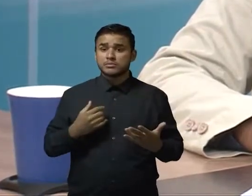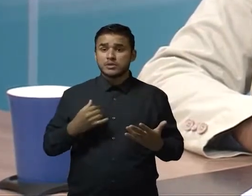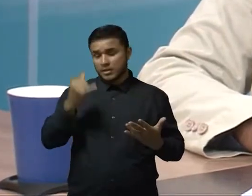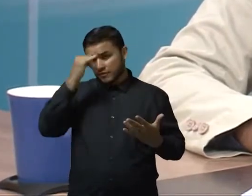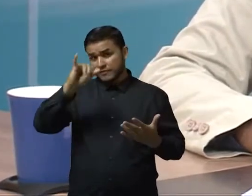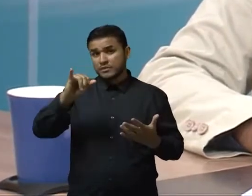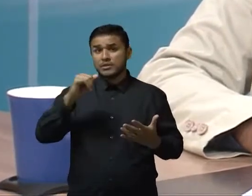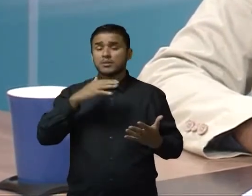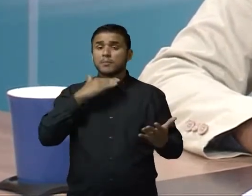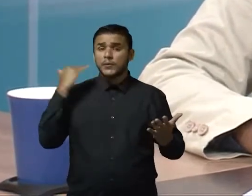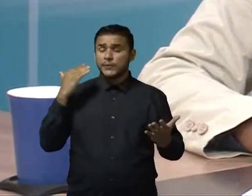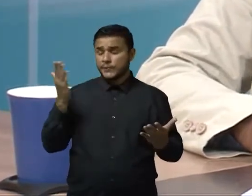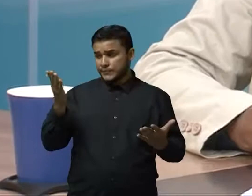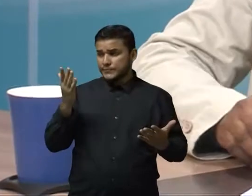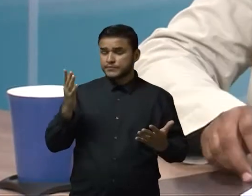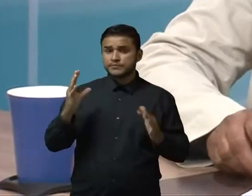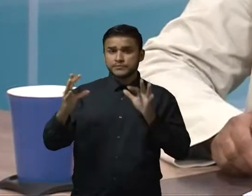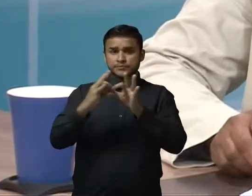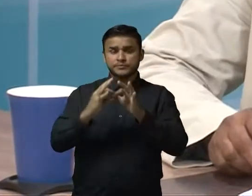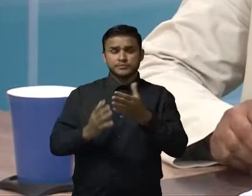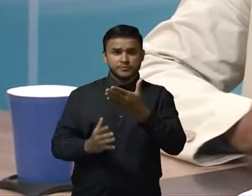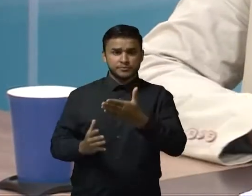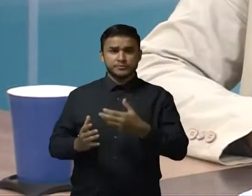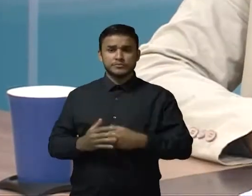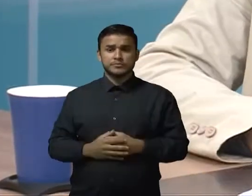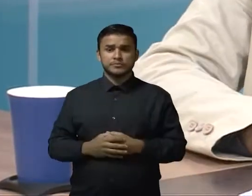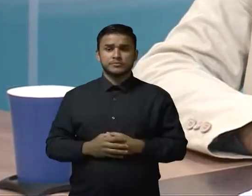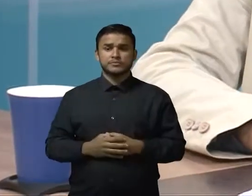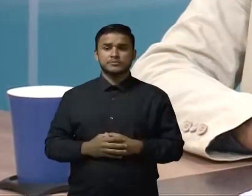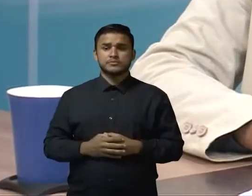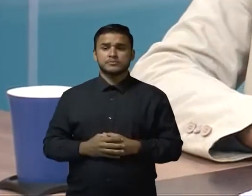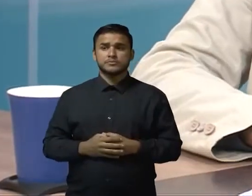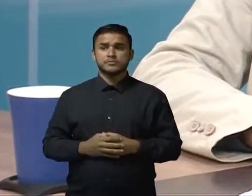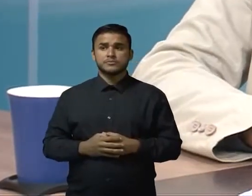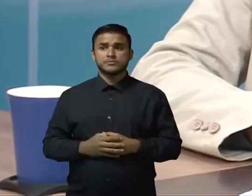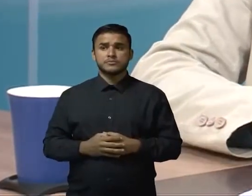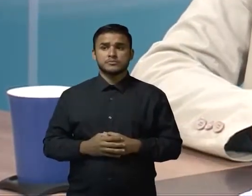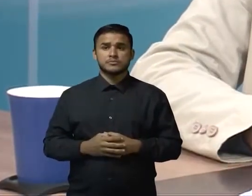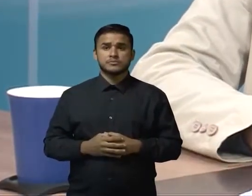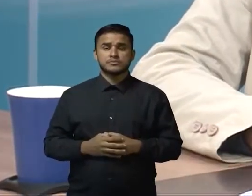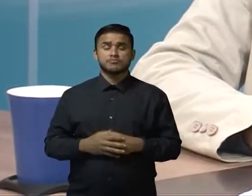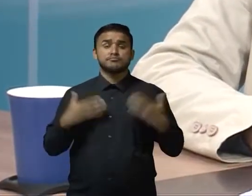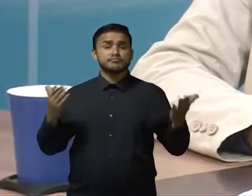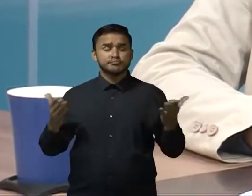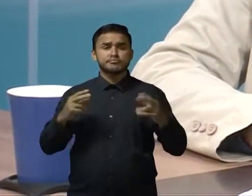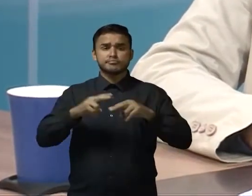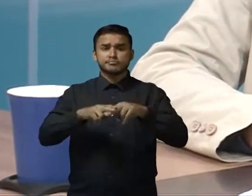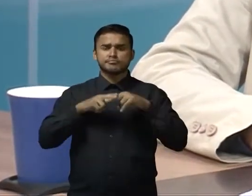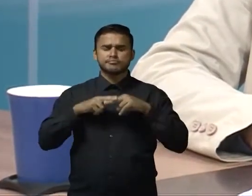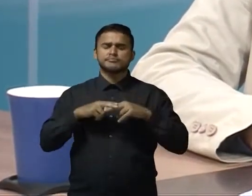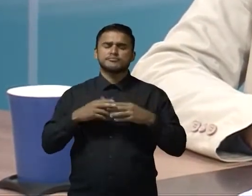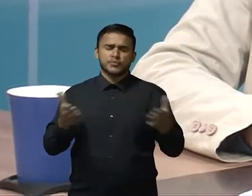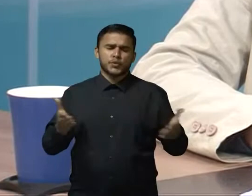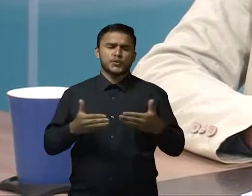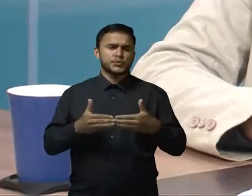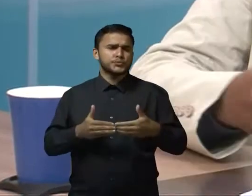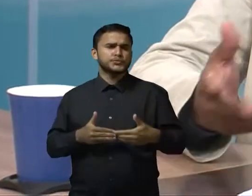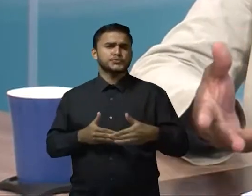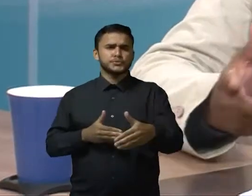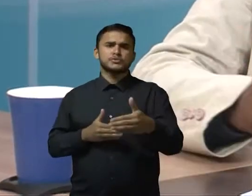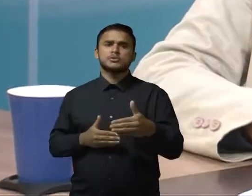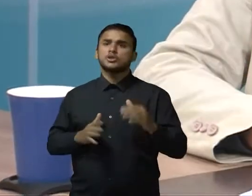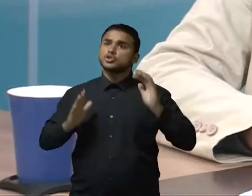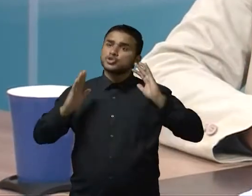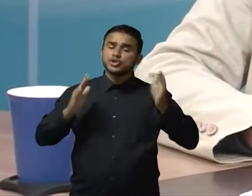como o exemplo que o Arnaldo citou. Então, nós hoje já conseguimos fazer